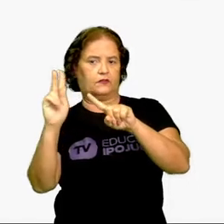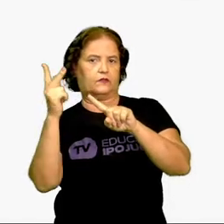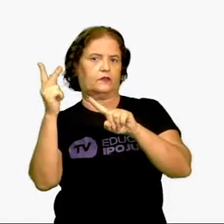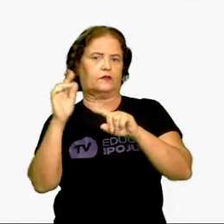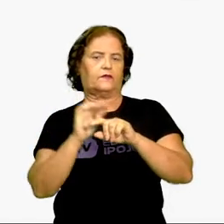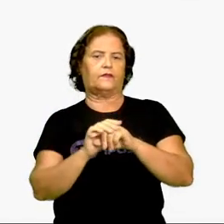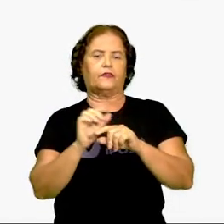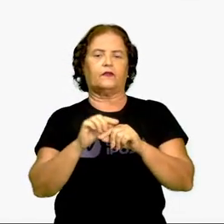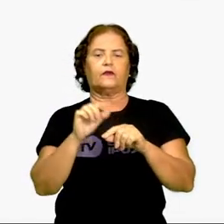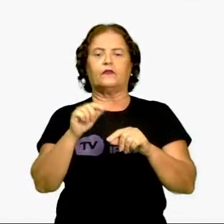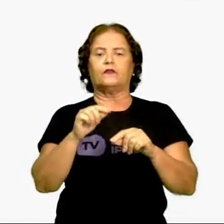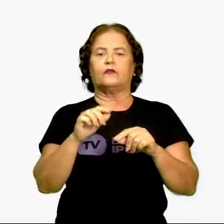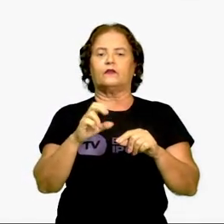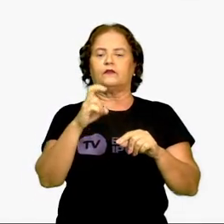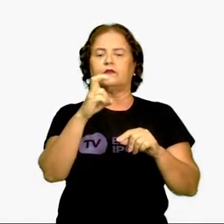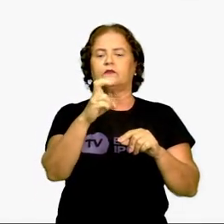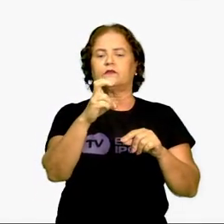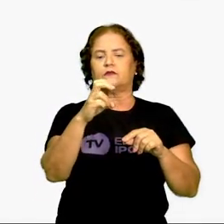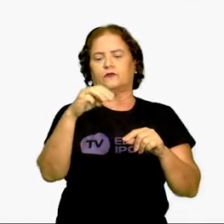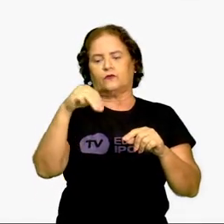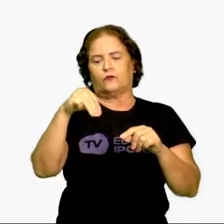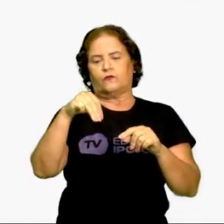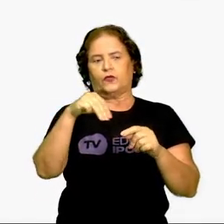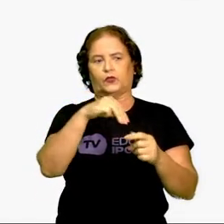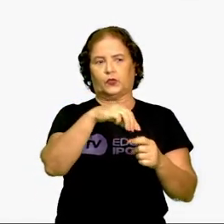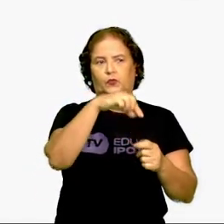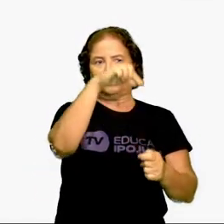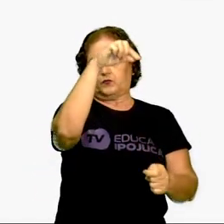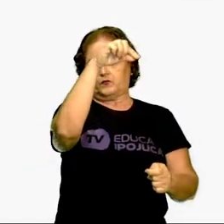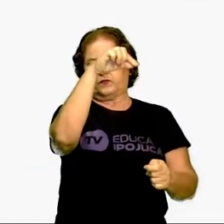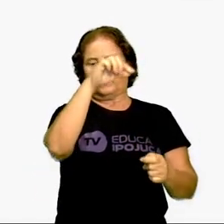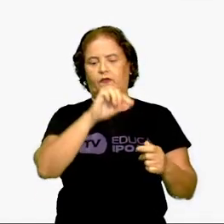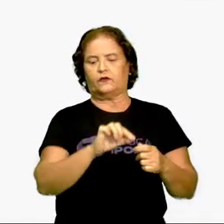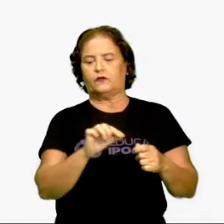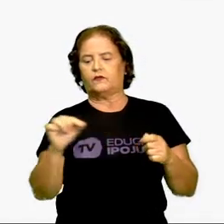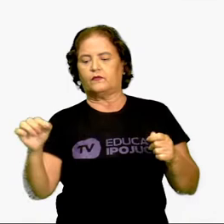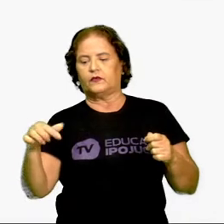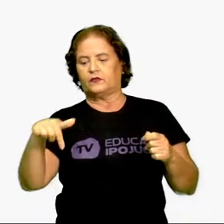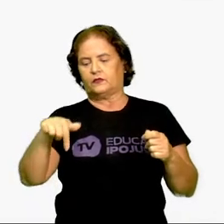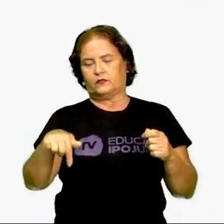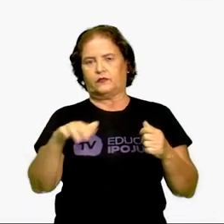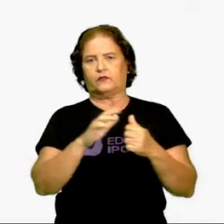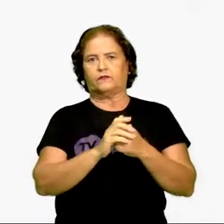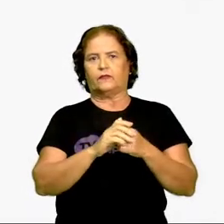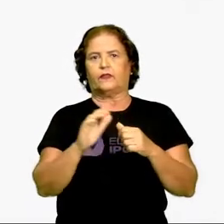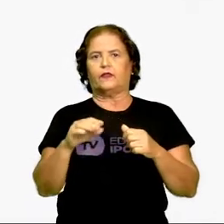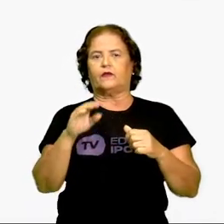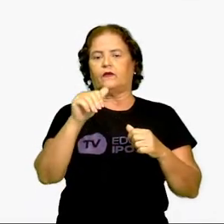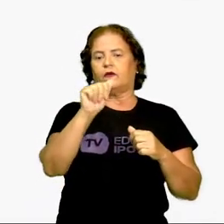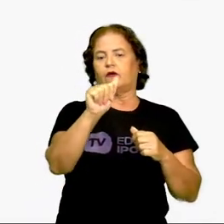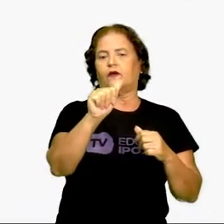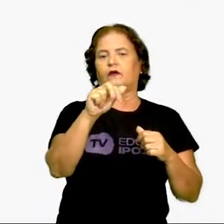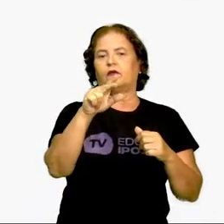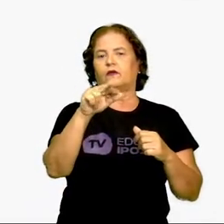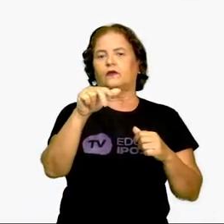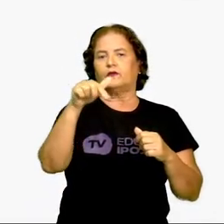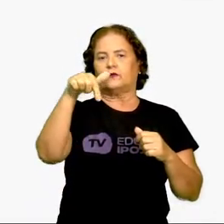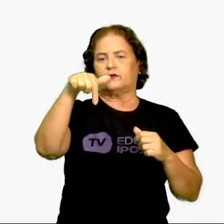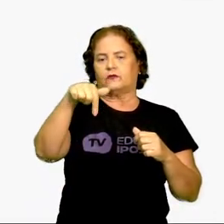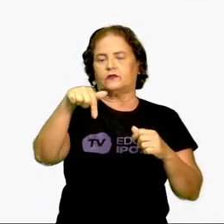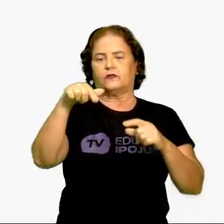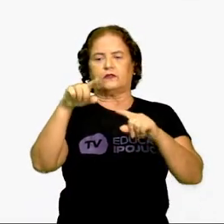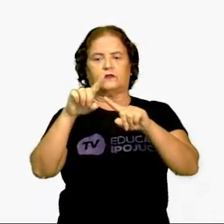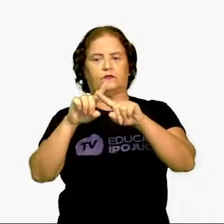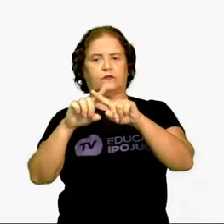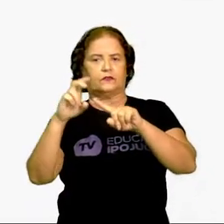5 metros de altura e de base 7. Então, a área é igual base vezes altura, ficará 7